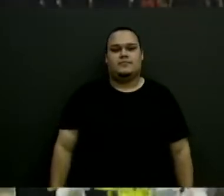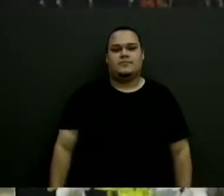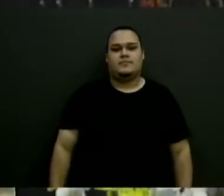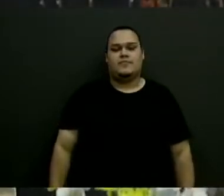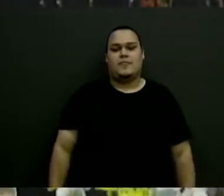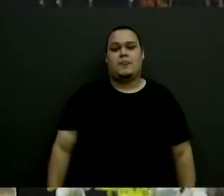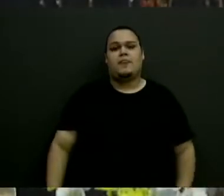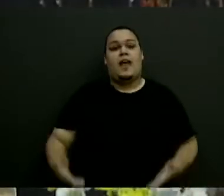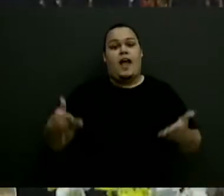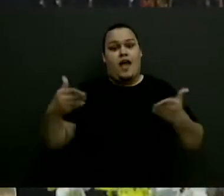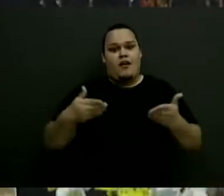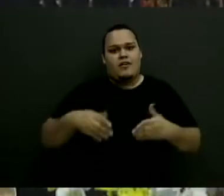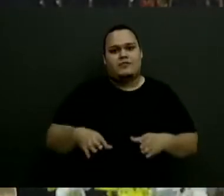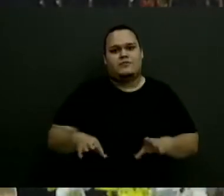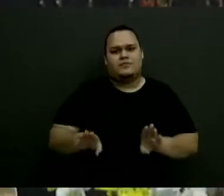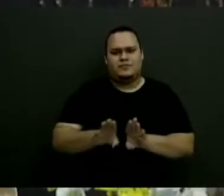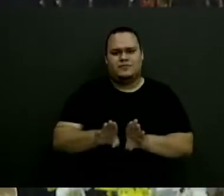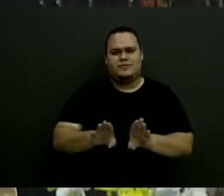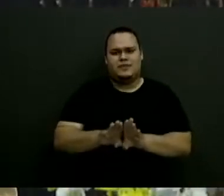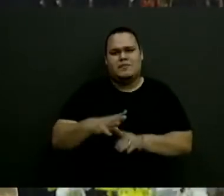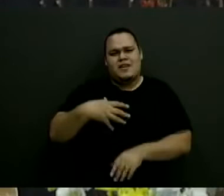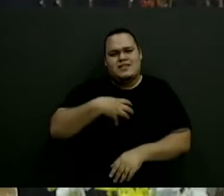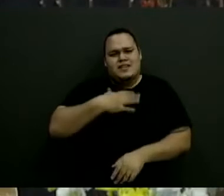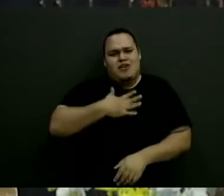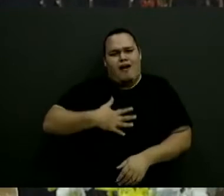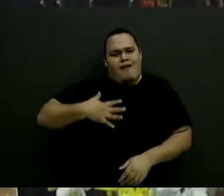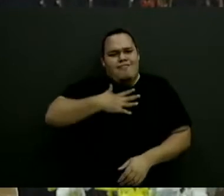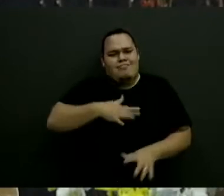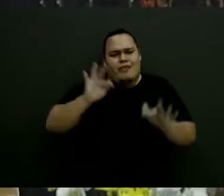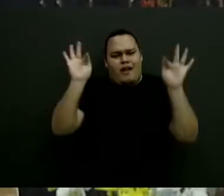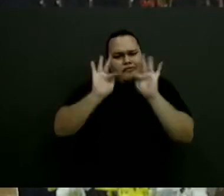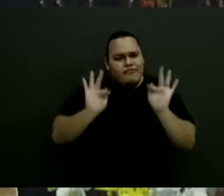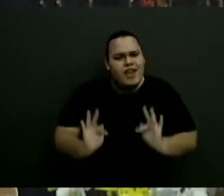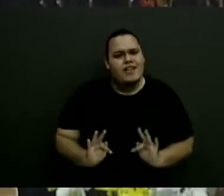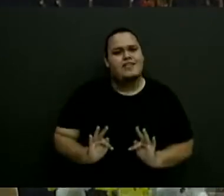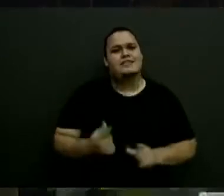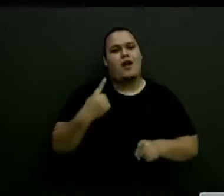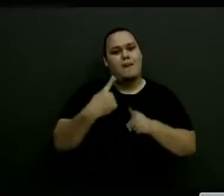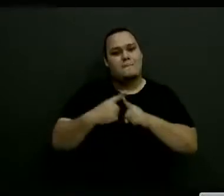Estou muito bem, muito bem, contente de ver-lhe, irmão Luiz, feliz aqui com a família,